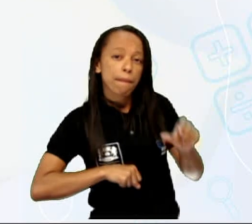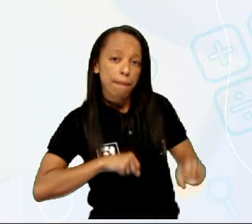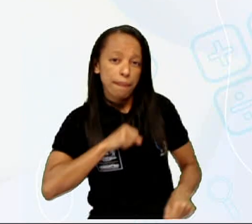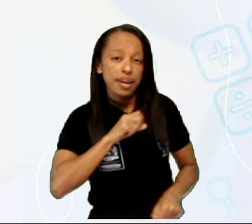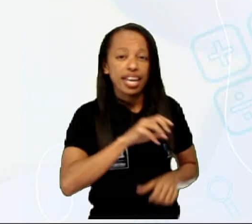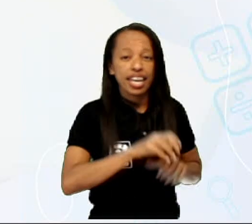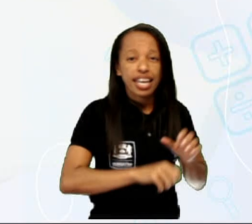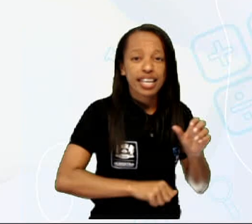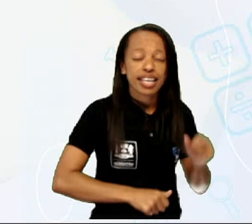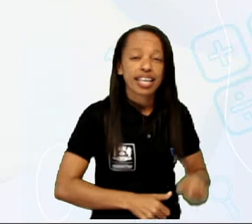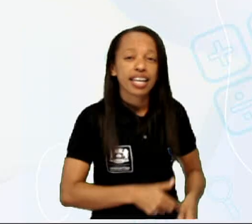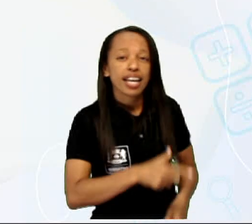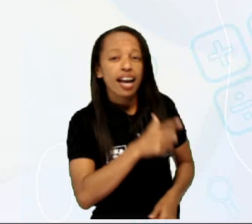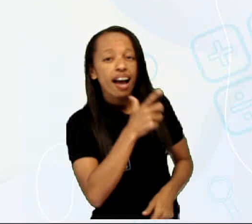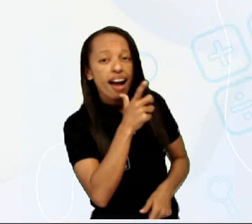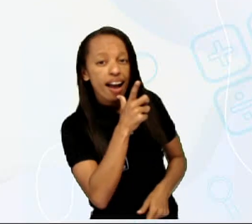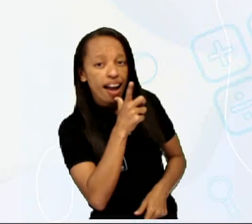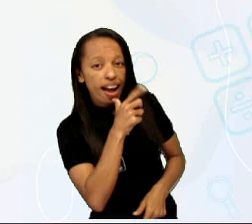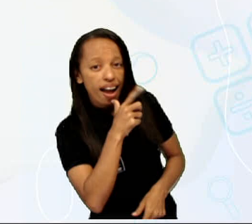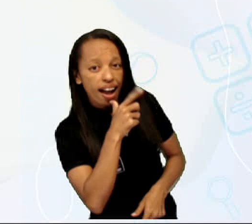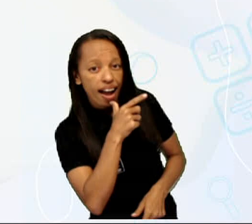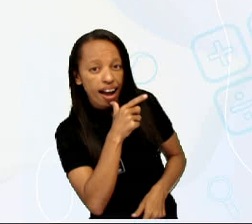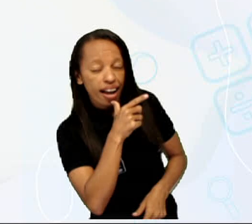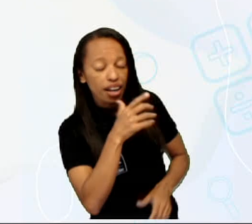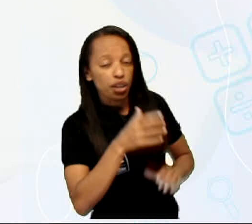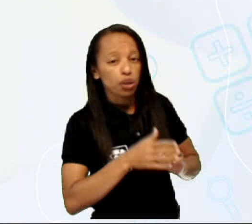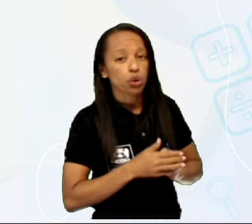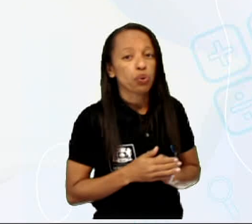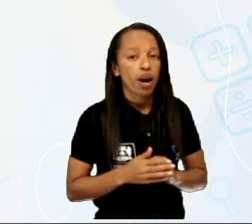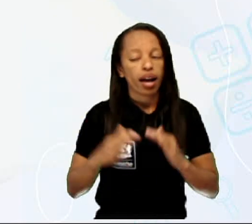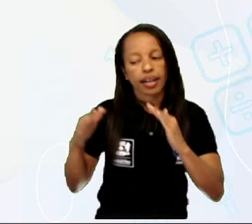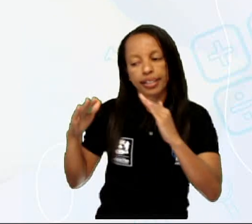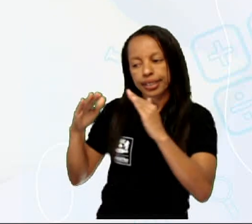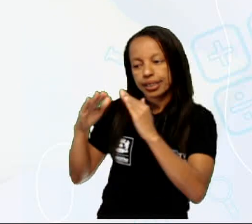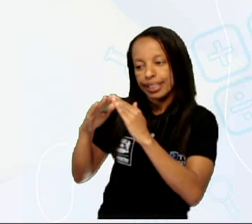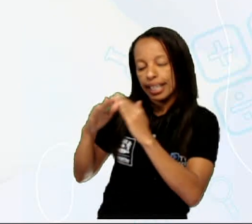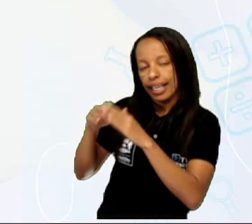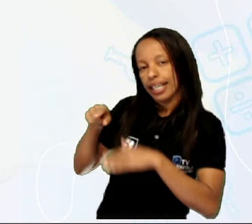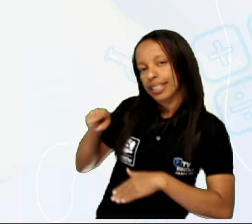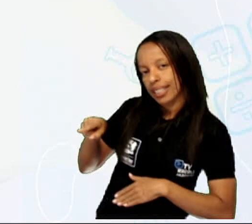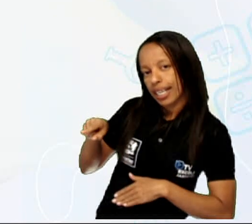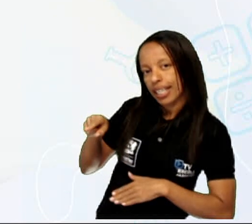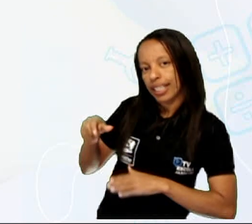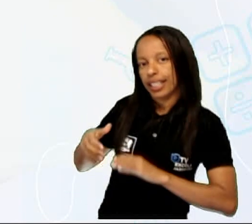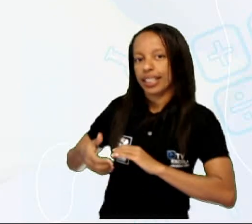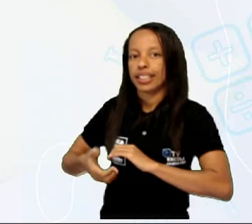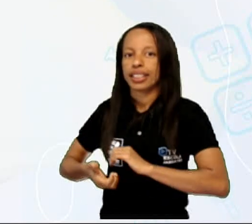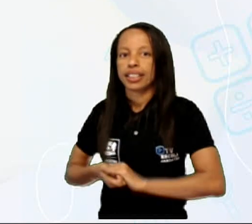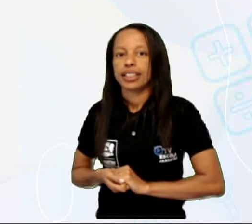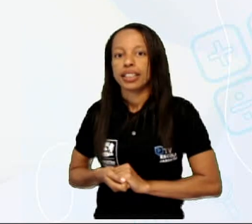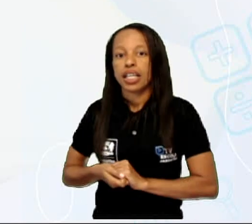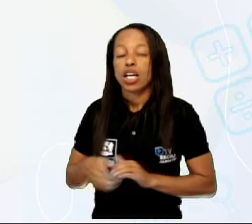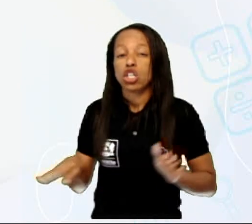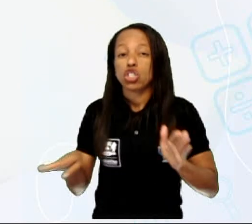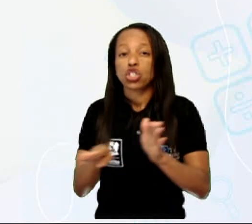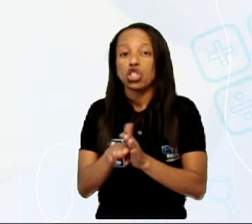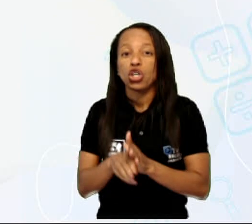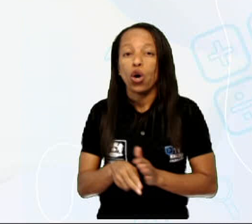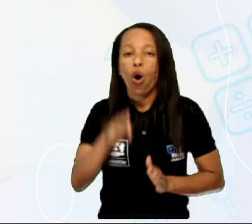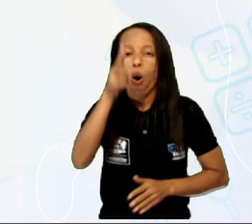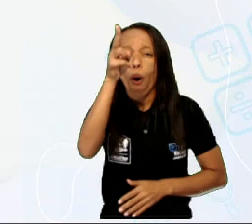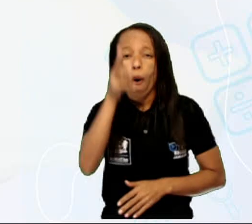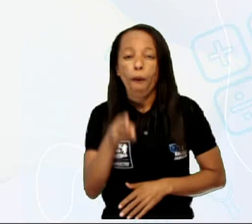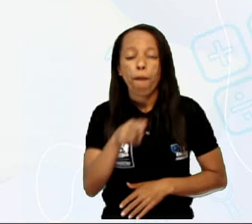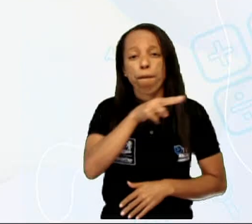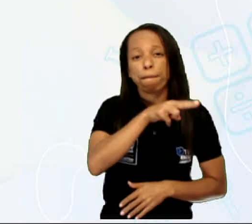Grilo em casa e quando deu fé ela vinha. Um padre pedindo água, nessa ocasião não tinha.